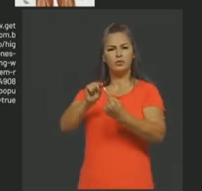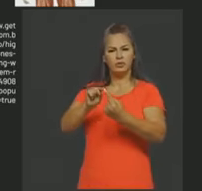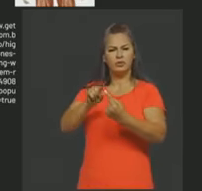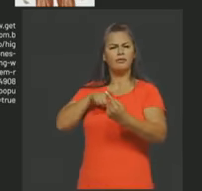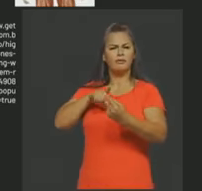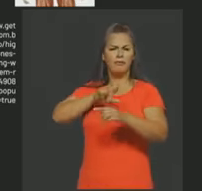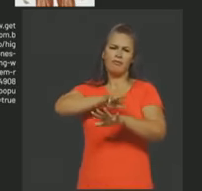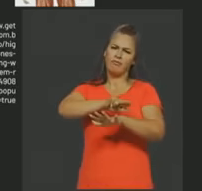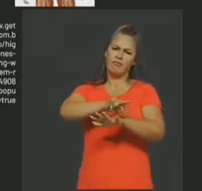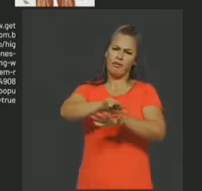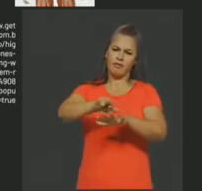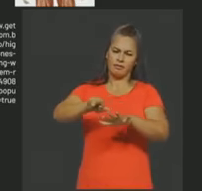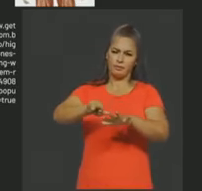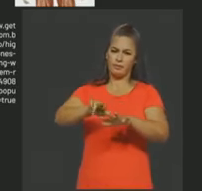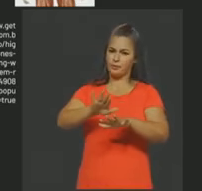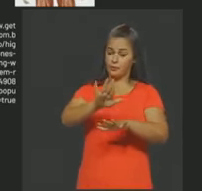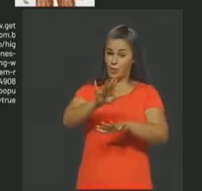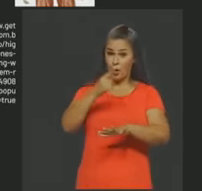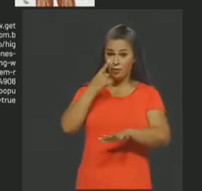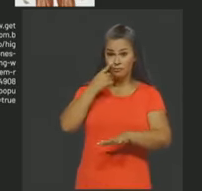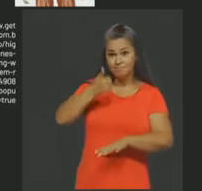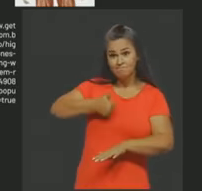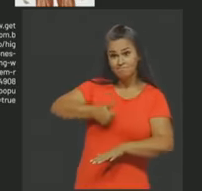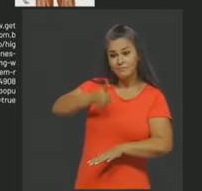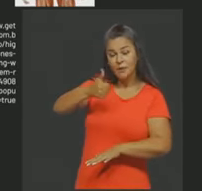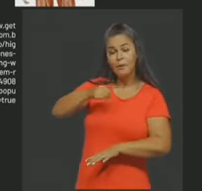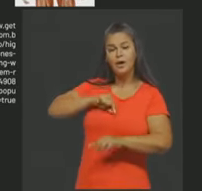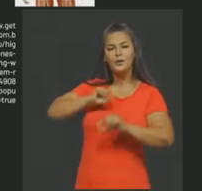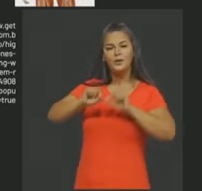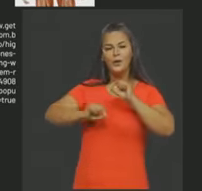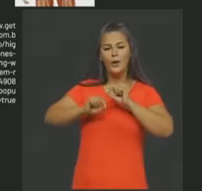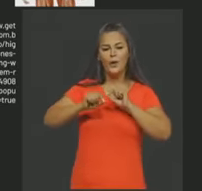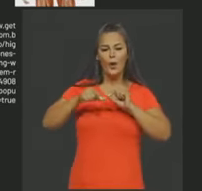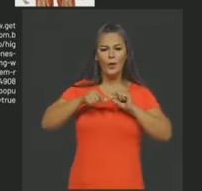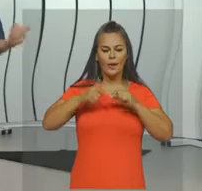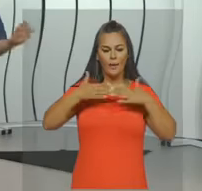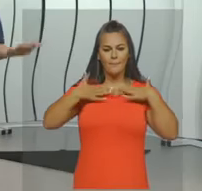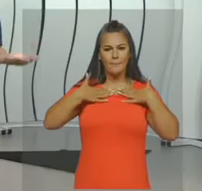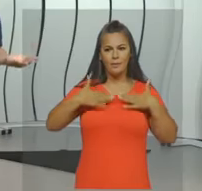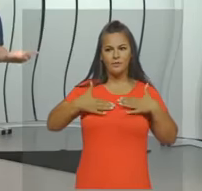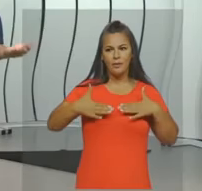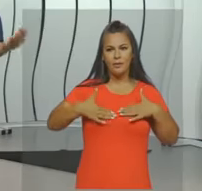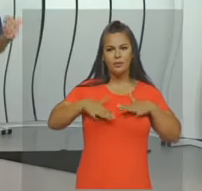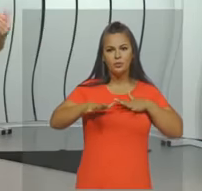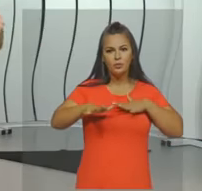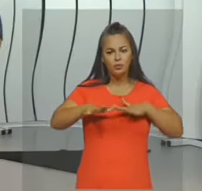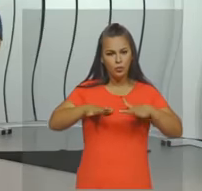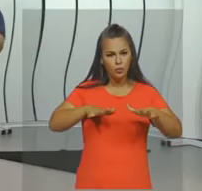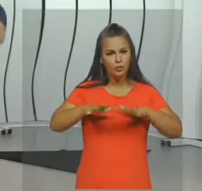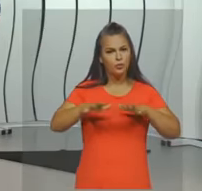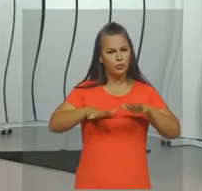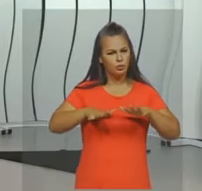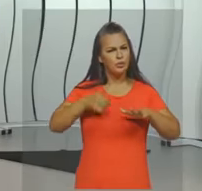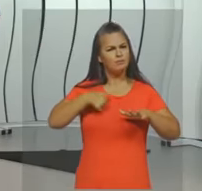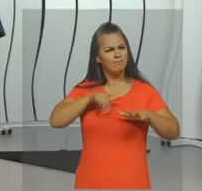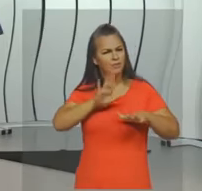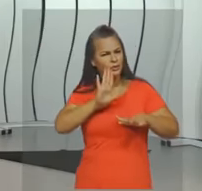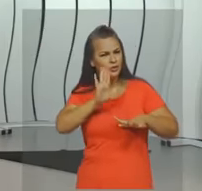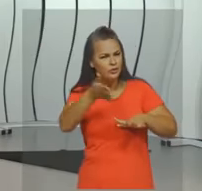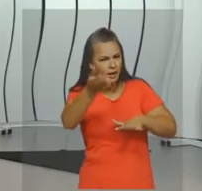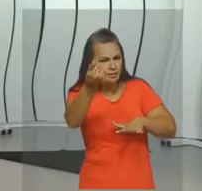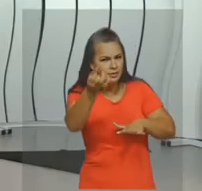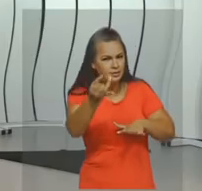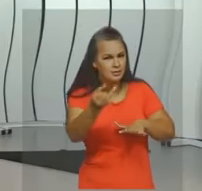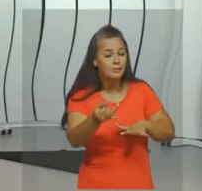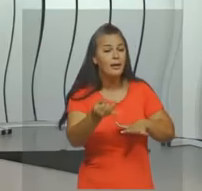funções. Primeiro, produção dos movimentos corporais. Eu já disse a você que o sistema muscular está integrado